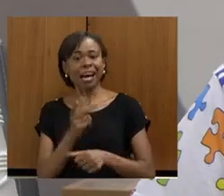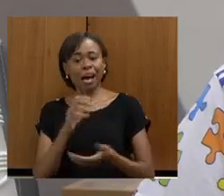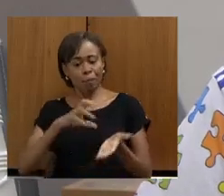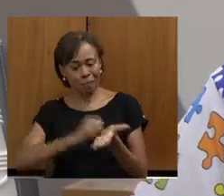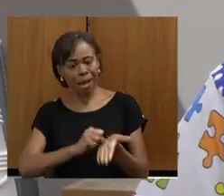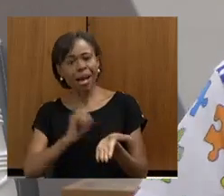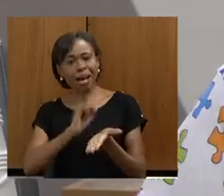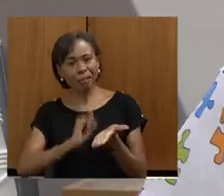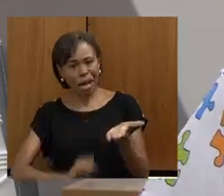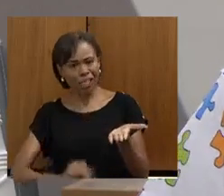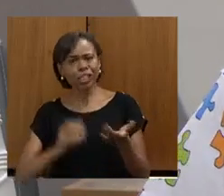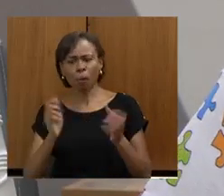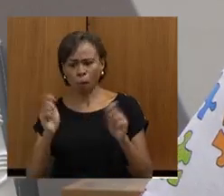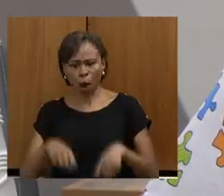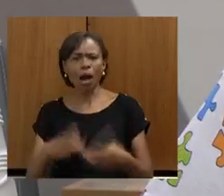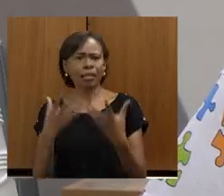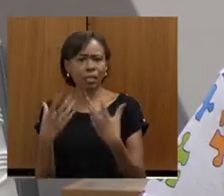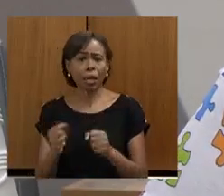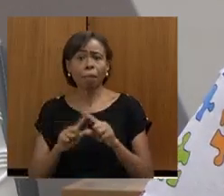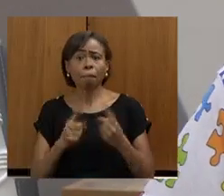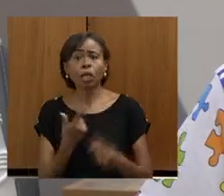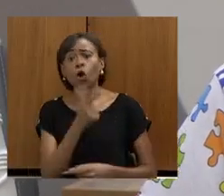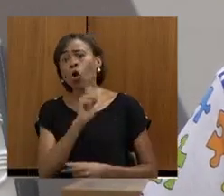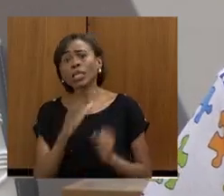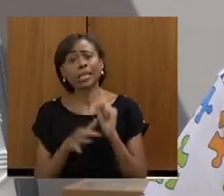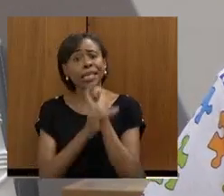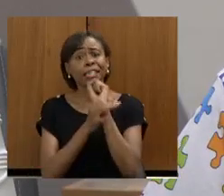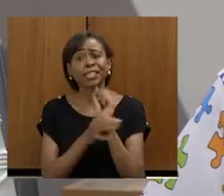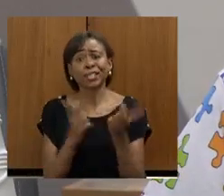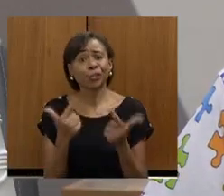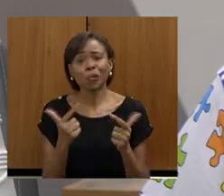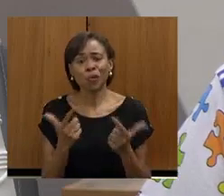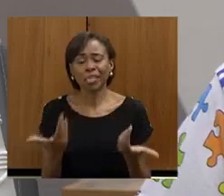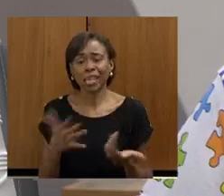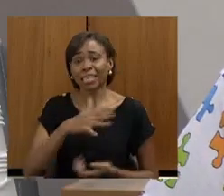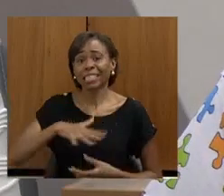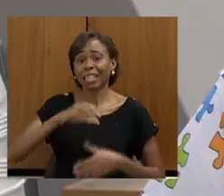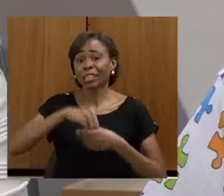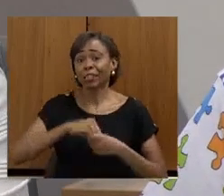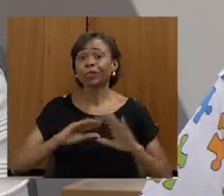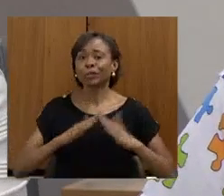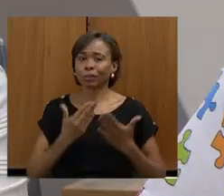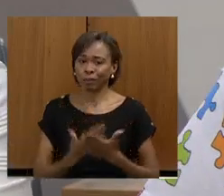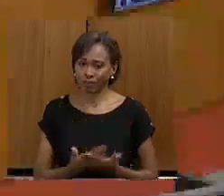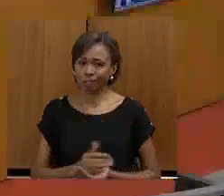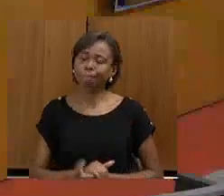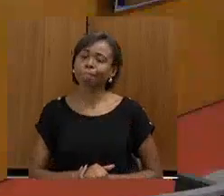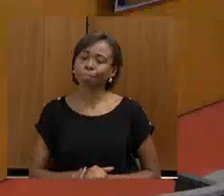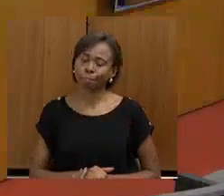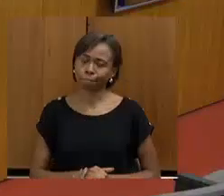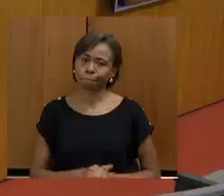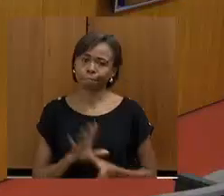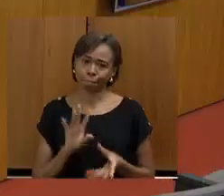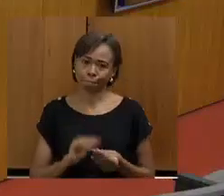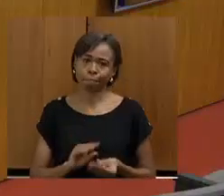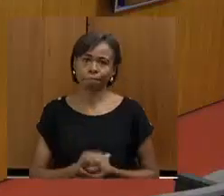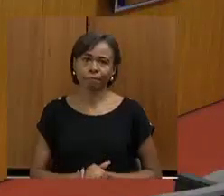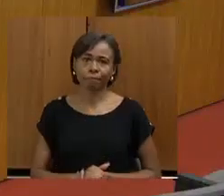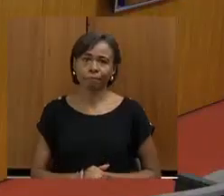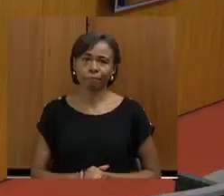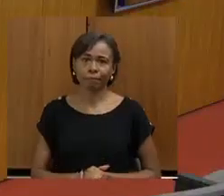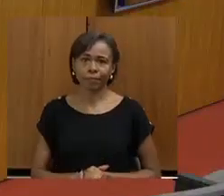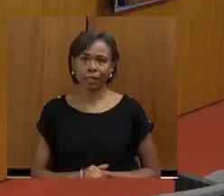não temos as outras garantias dessas crianças no ambiente escolar. É isso. Beleza. Online.